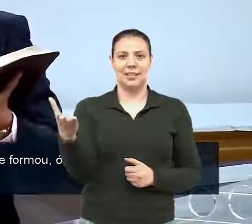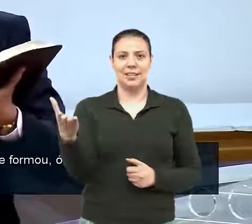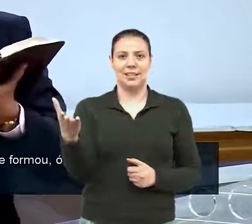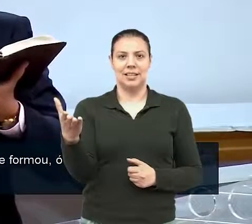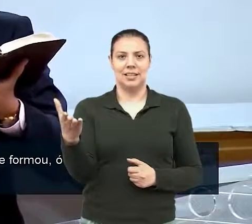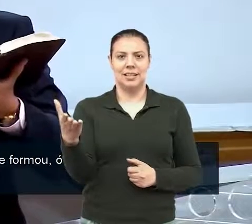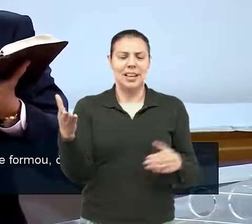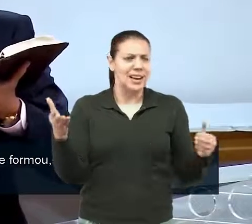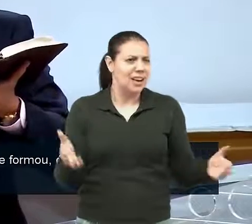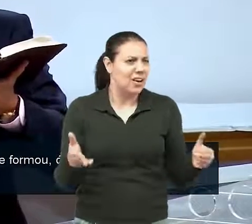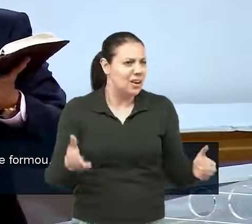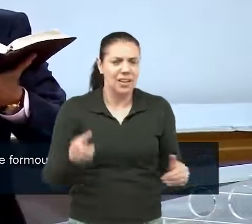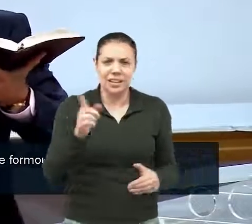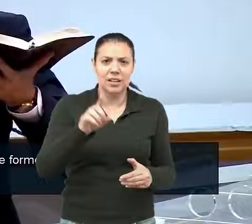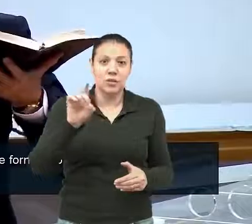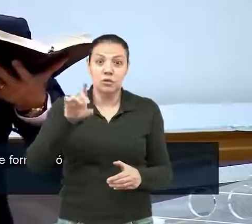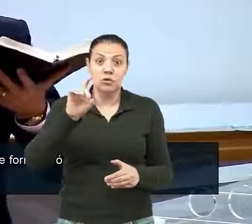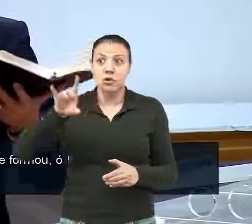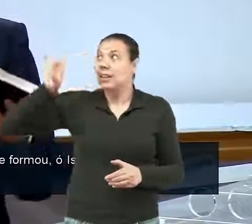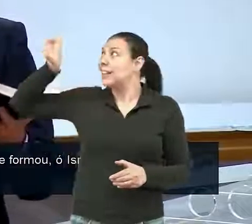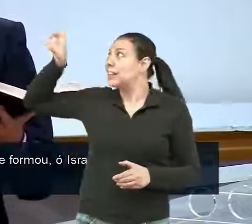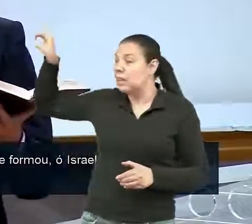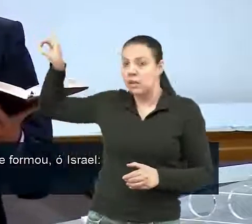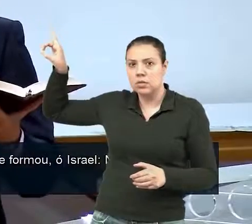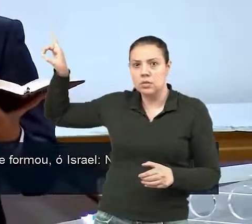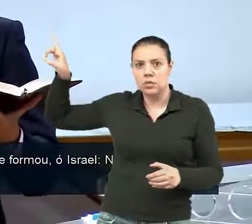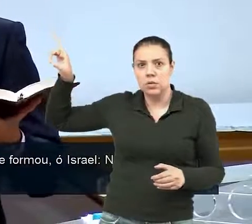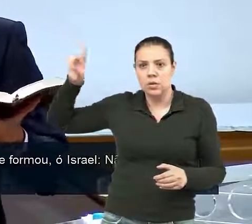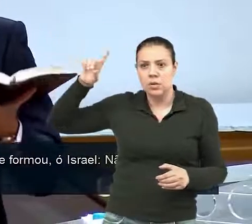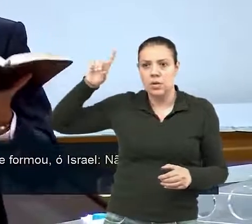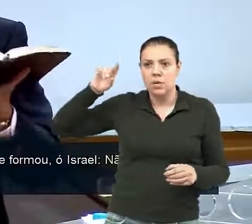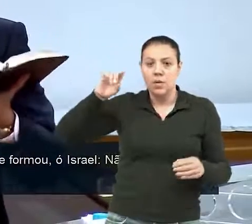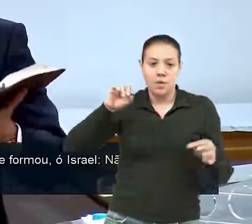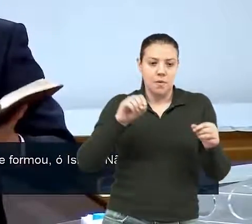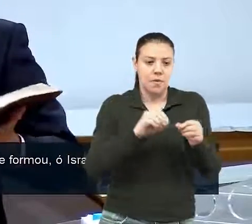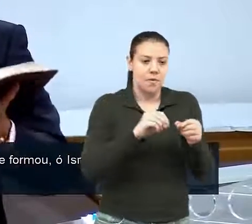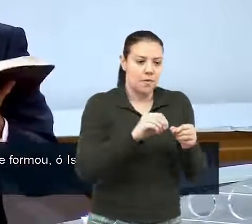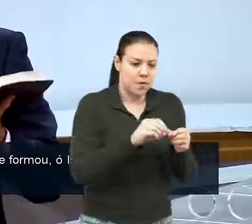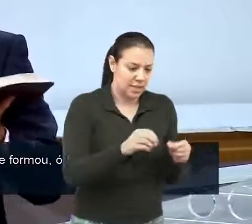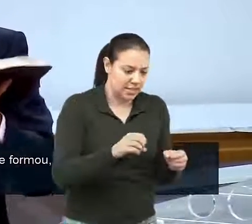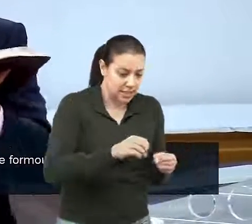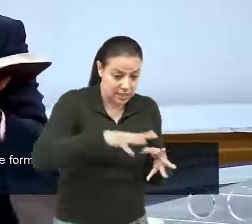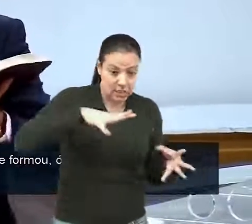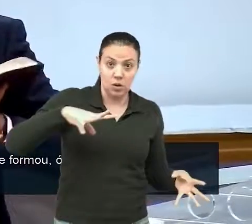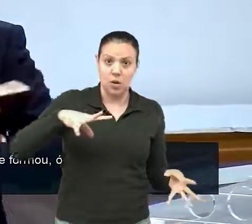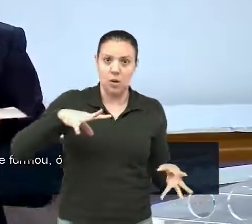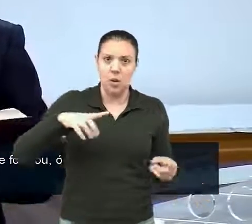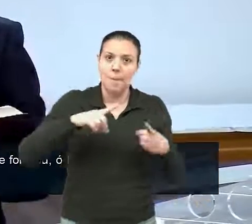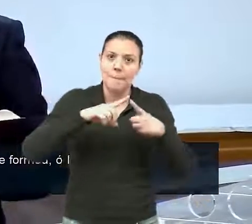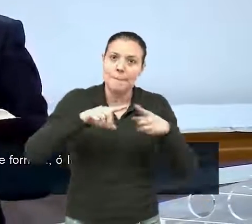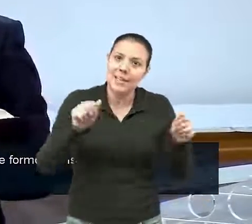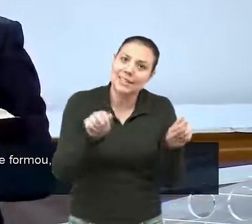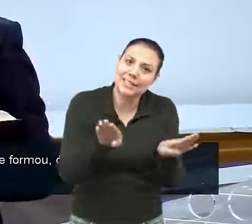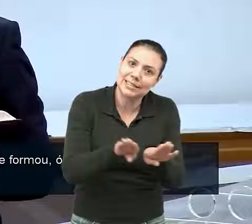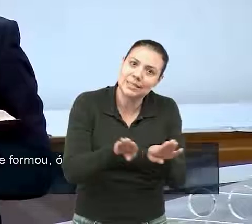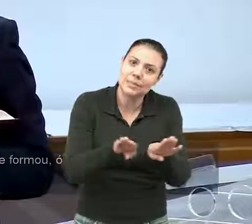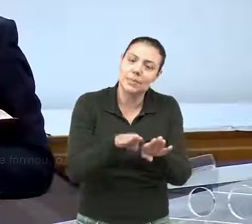Agora não somente Deus é o autor da sua criação, mas agora Deus é também o autor da sua redenção.